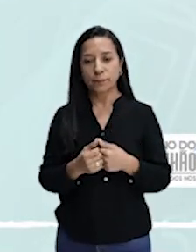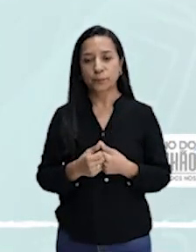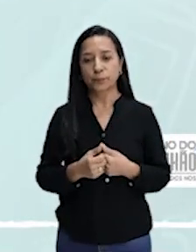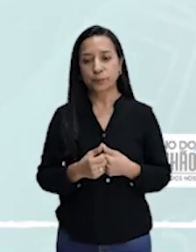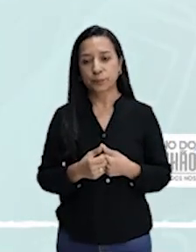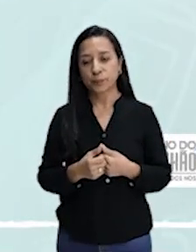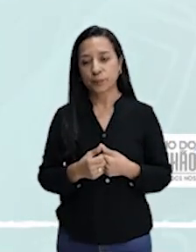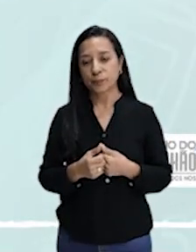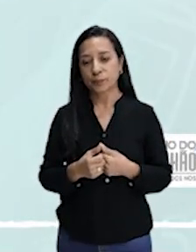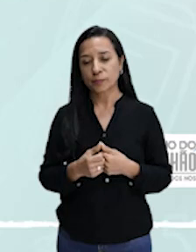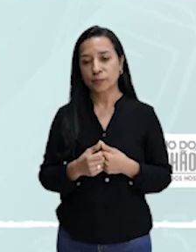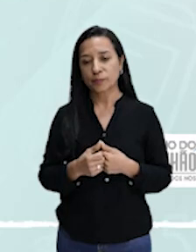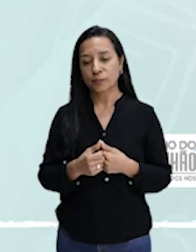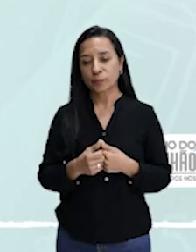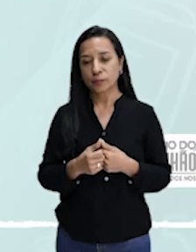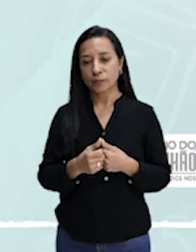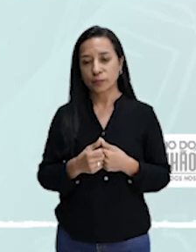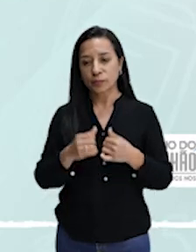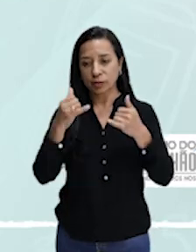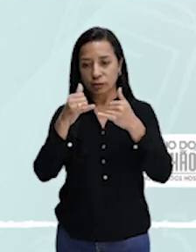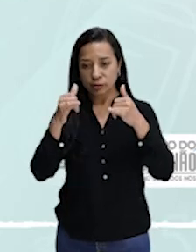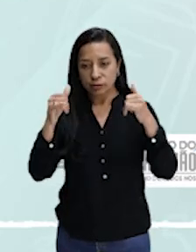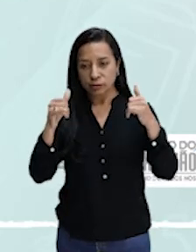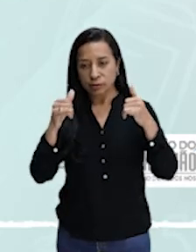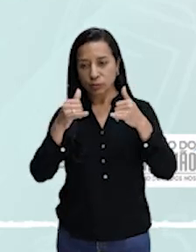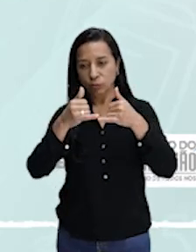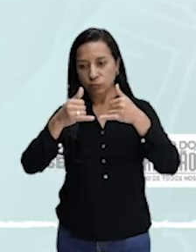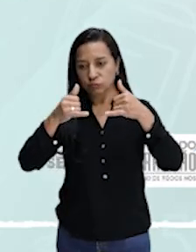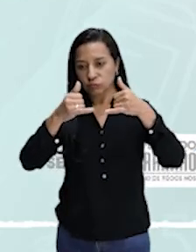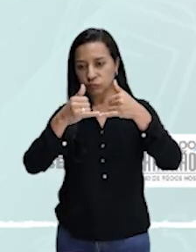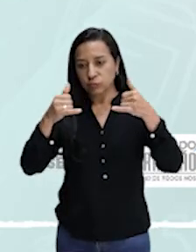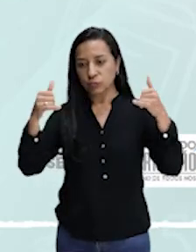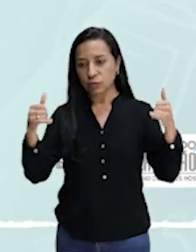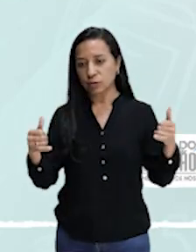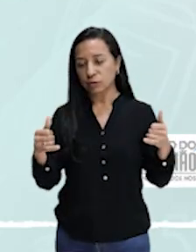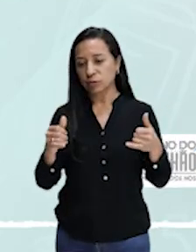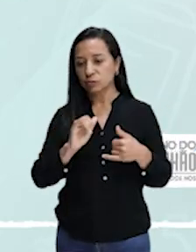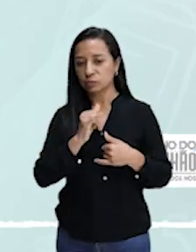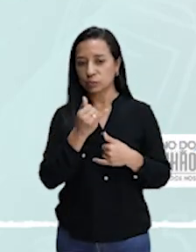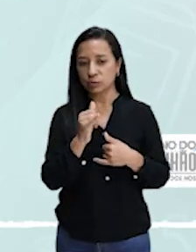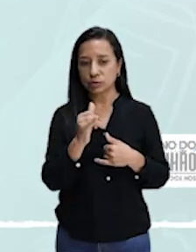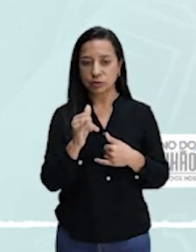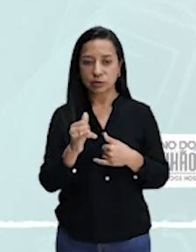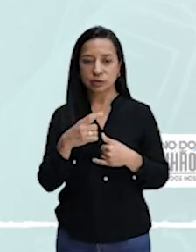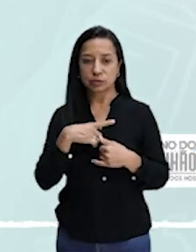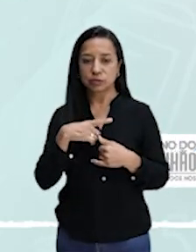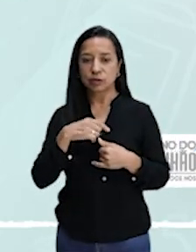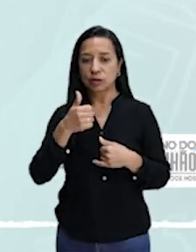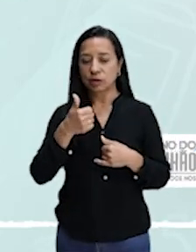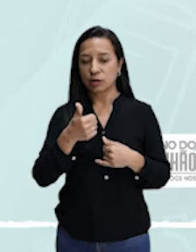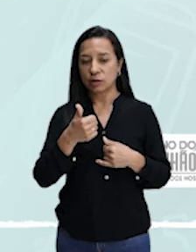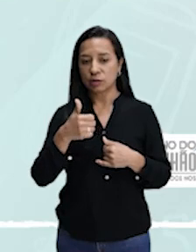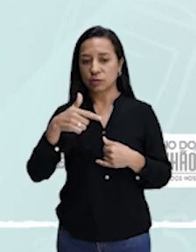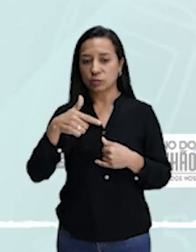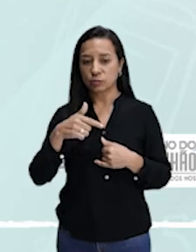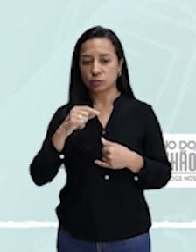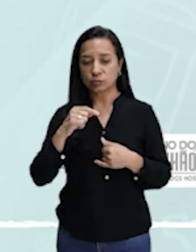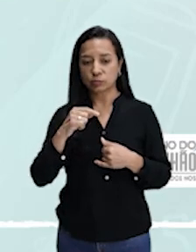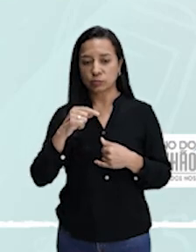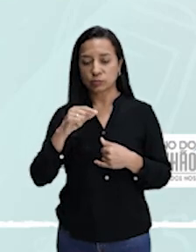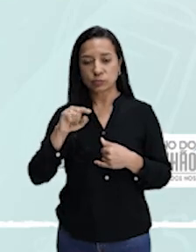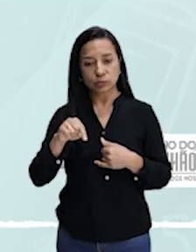na sessão reta de um condutor de eletricidade passam 12 colunas